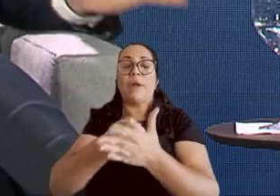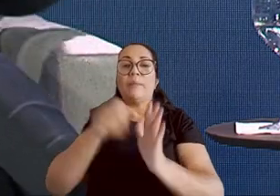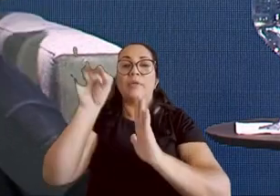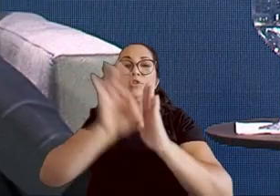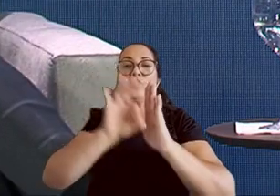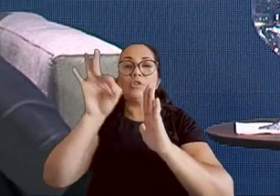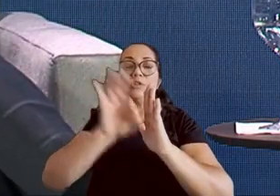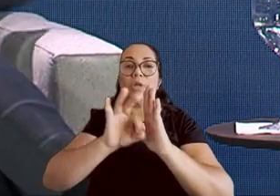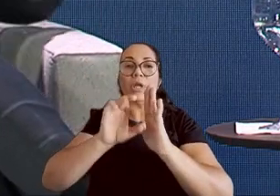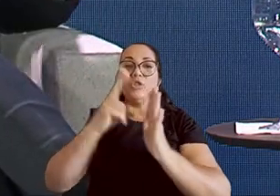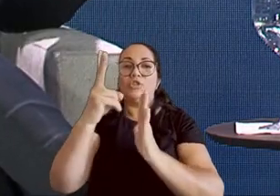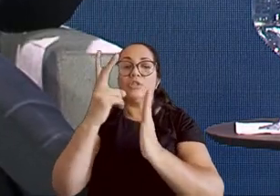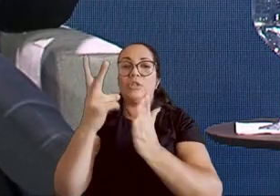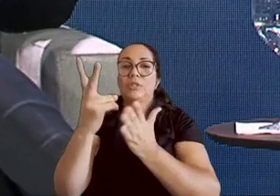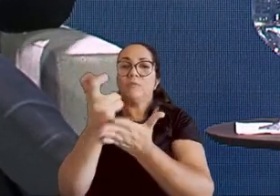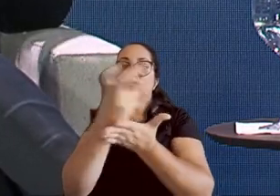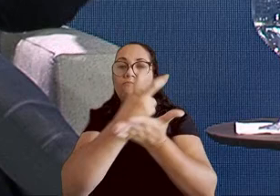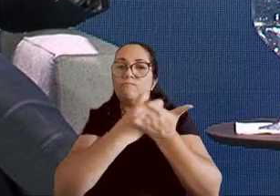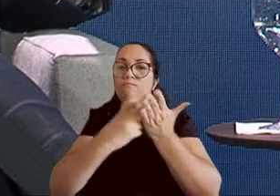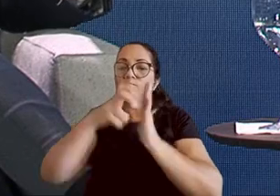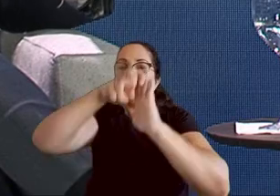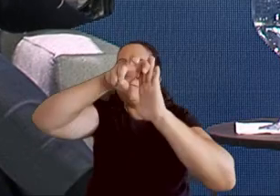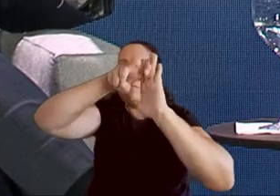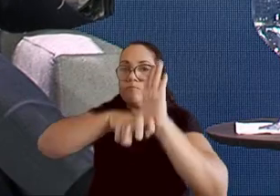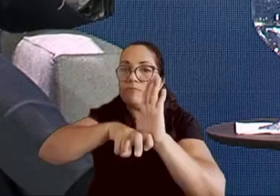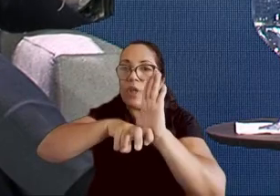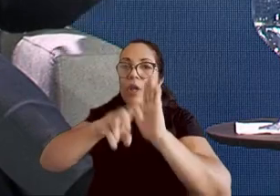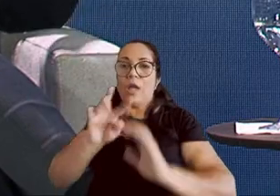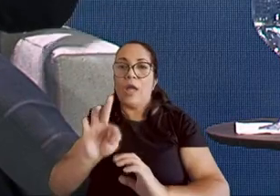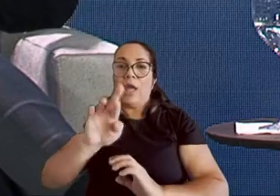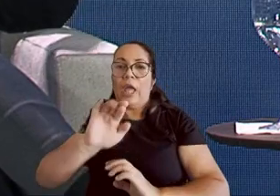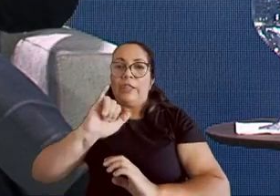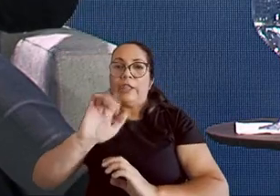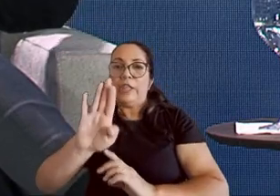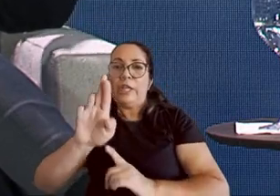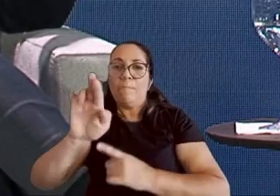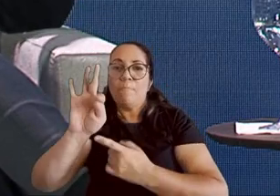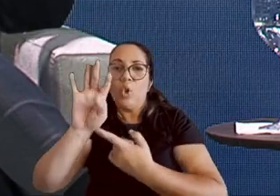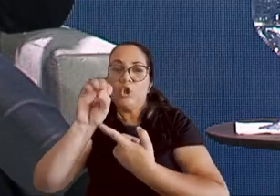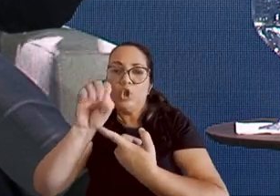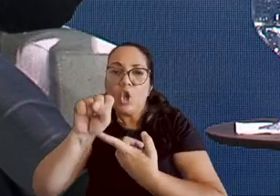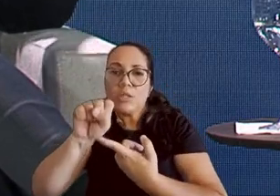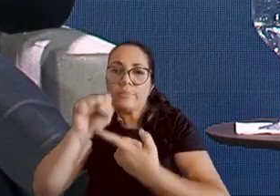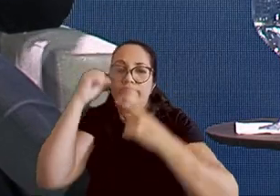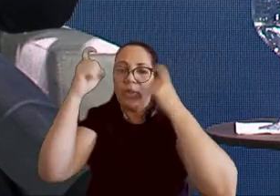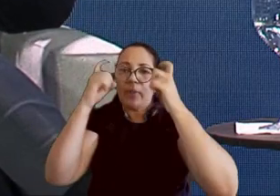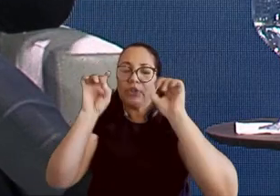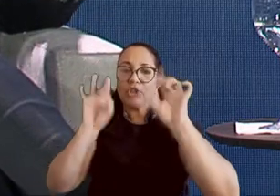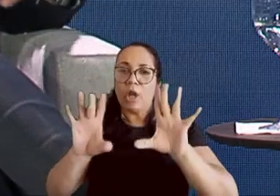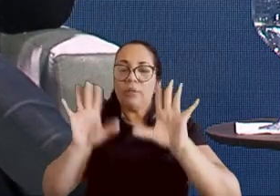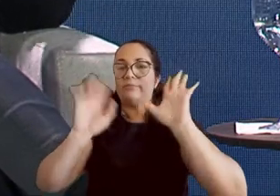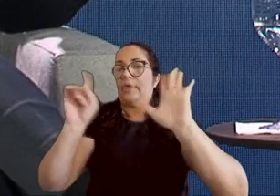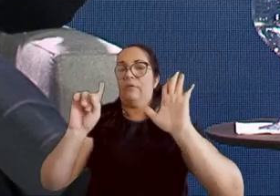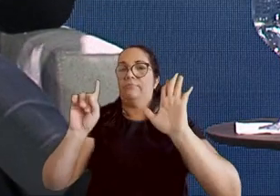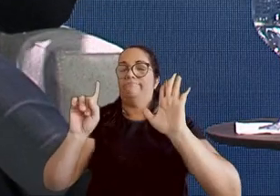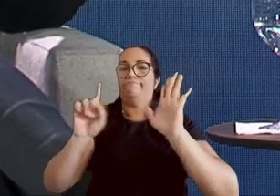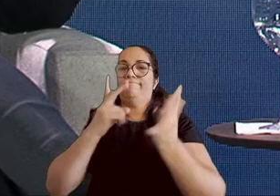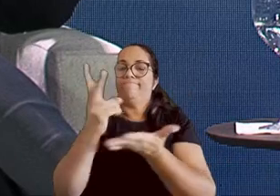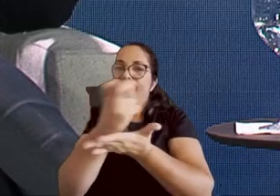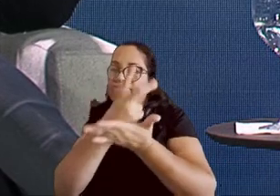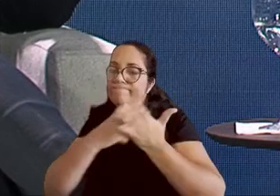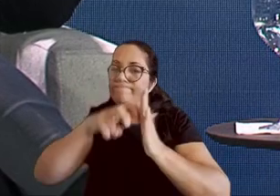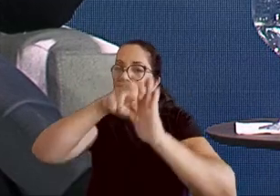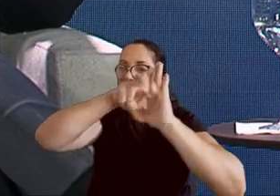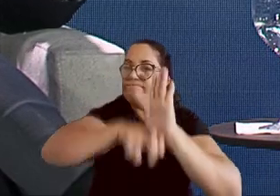para isso ali que desde o mercado tem aumentado você tem alternativas mais mais atrativas em nível de retorno que dava